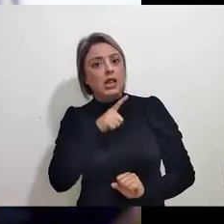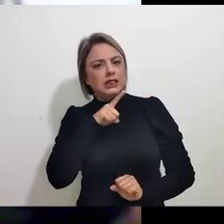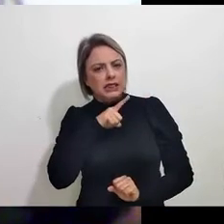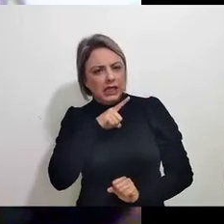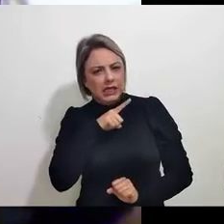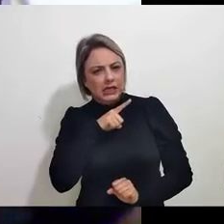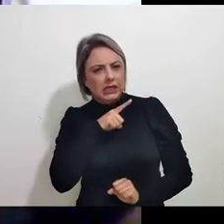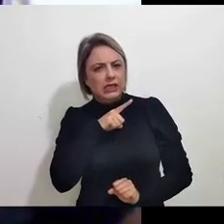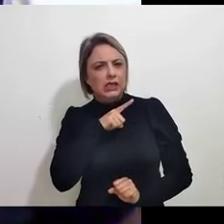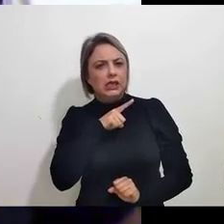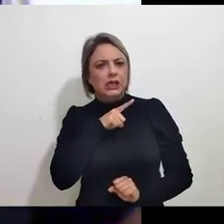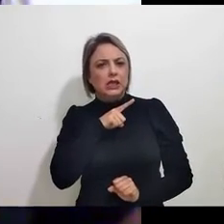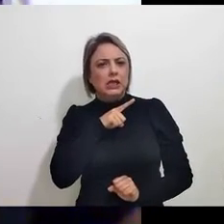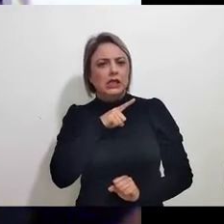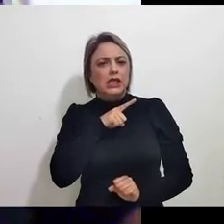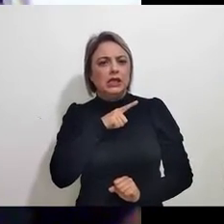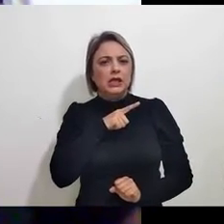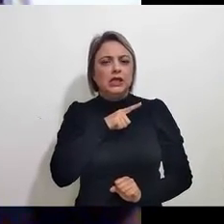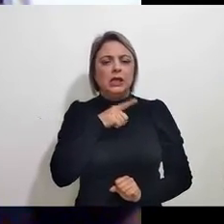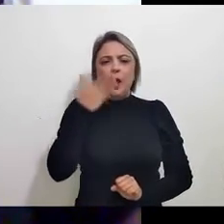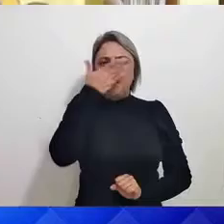prostituição infantil?